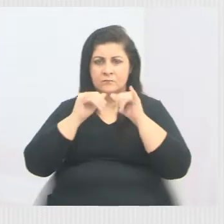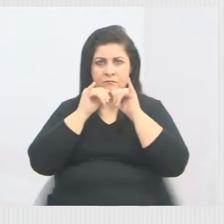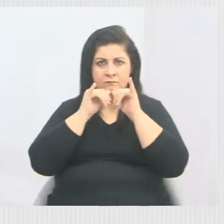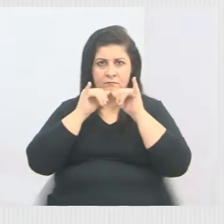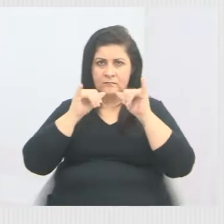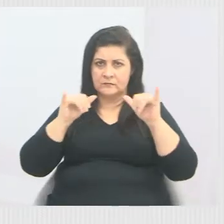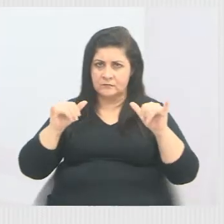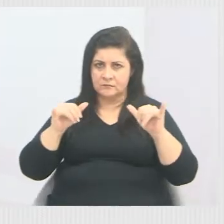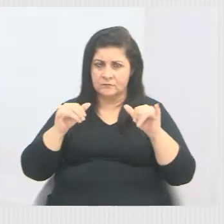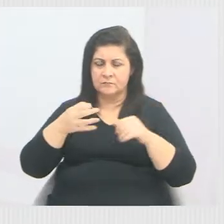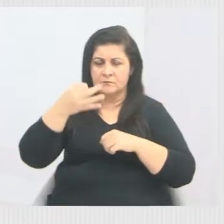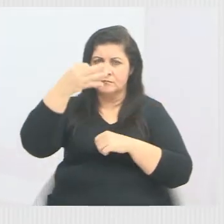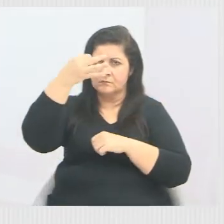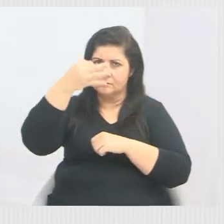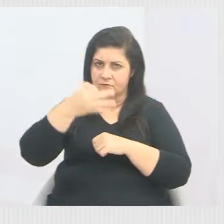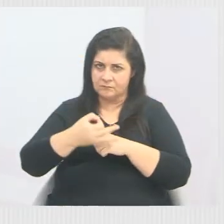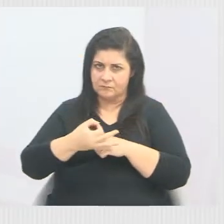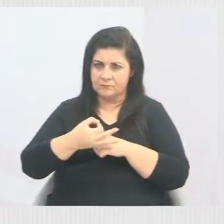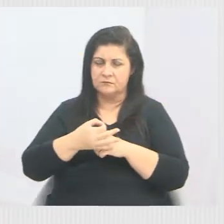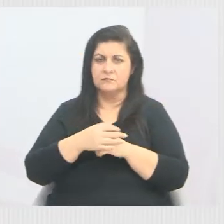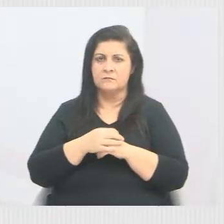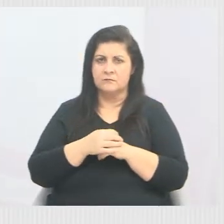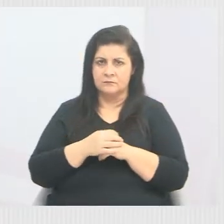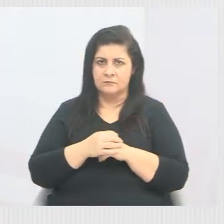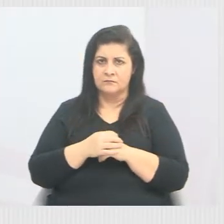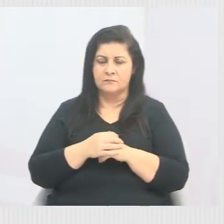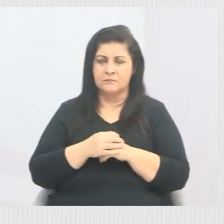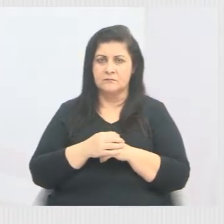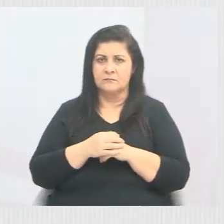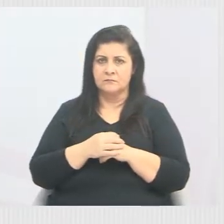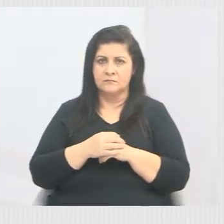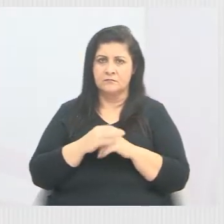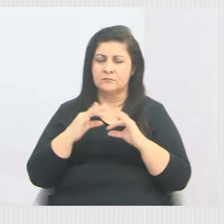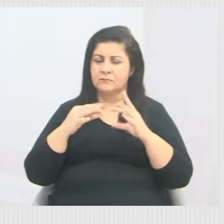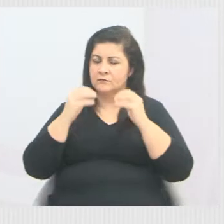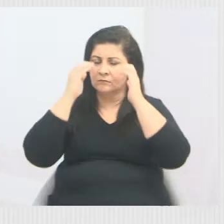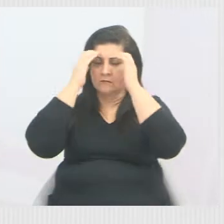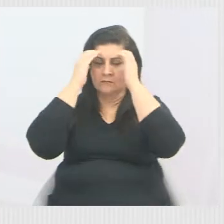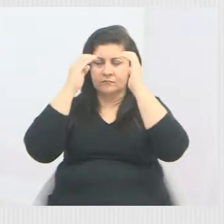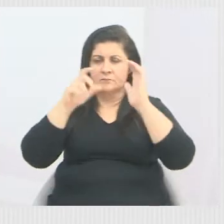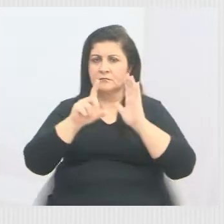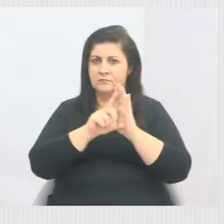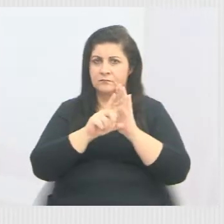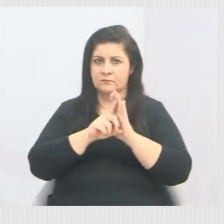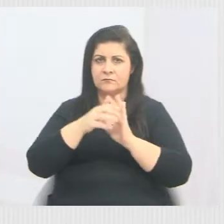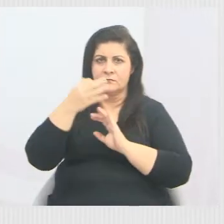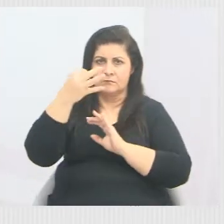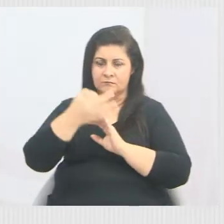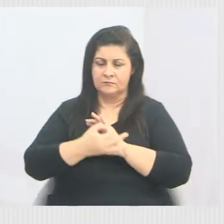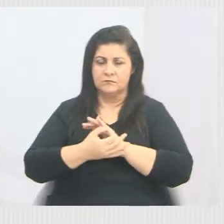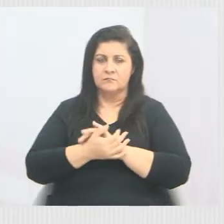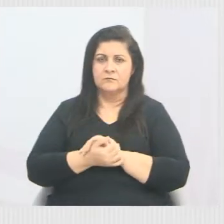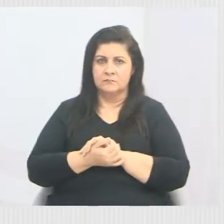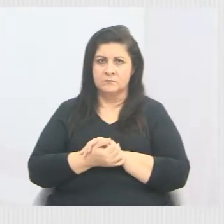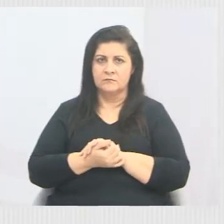ela é consolidada com as autarquias e fundações. Então, todas as autarquias e fundações, os